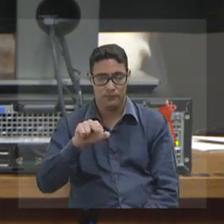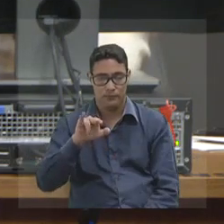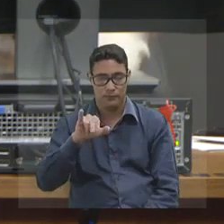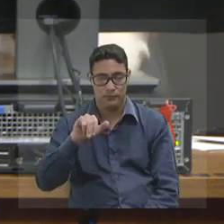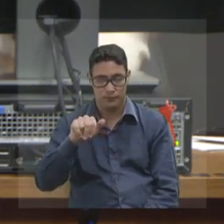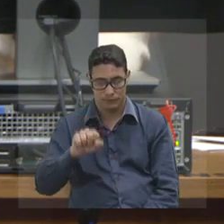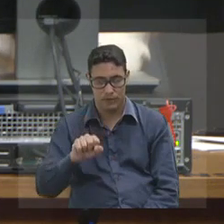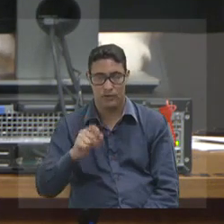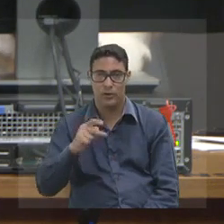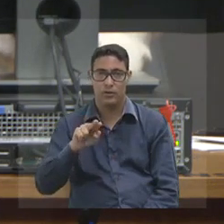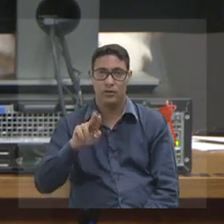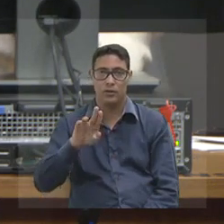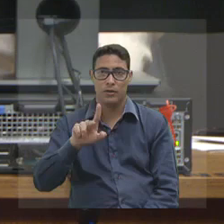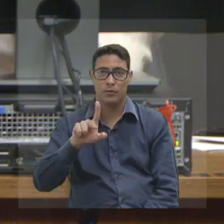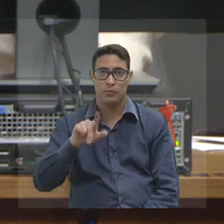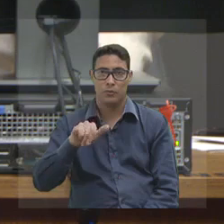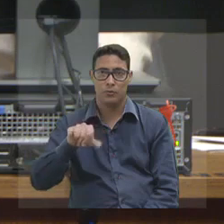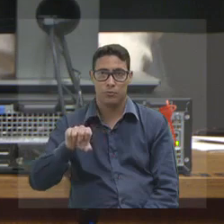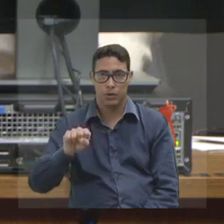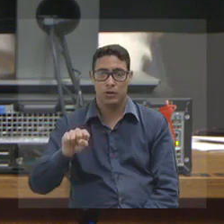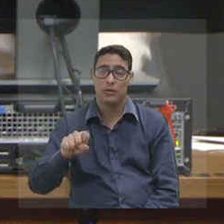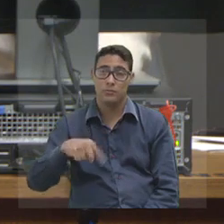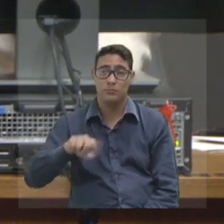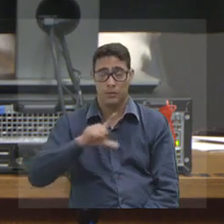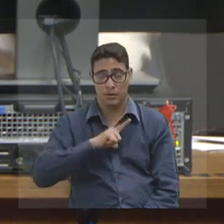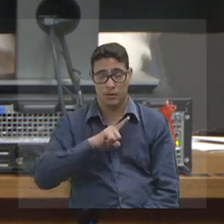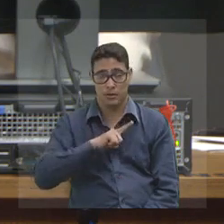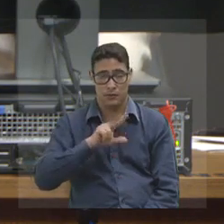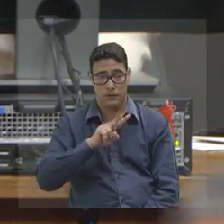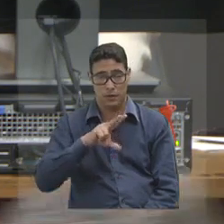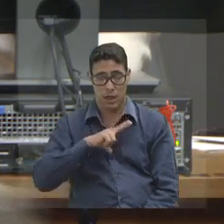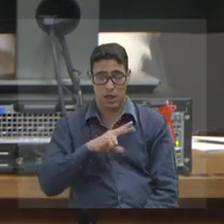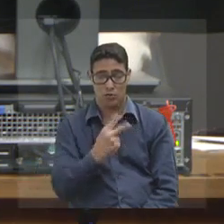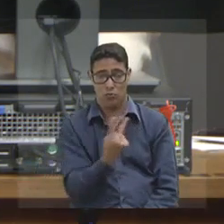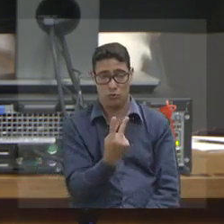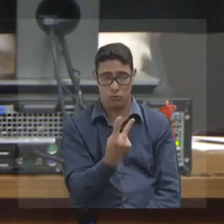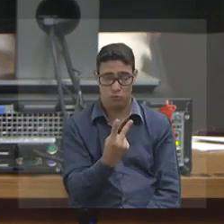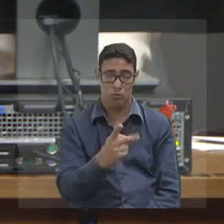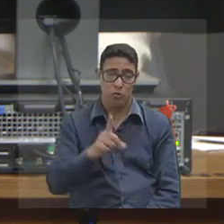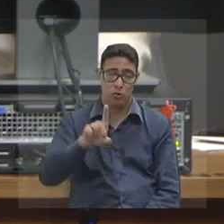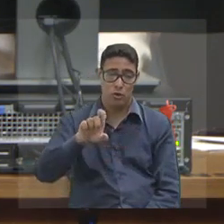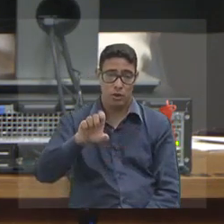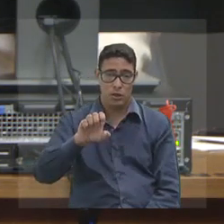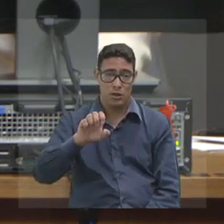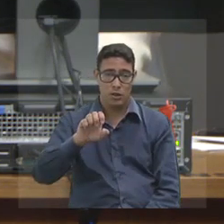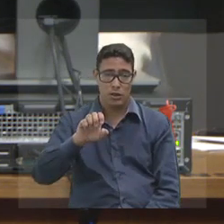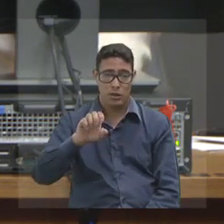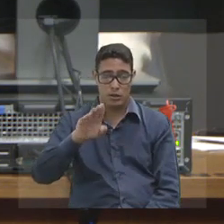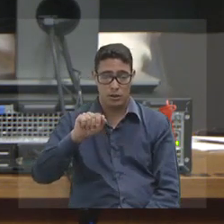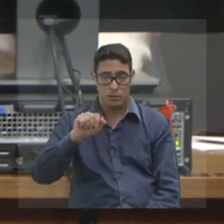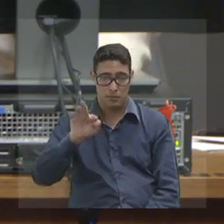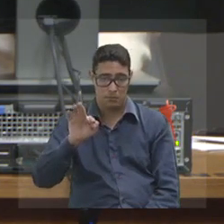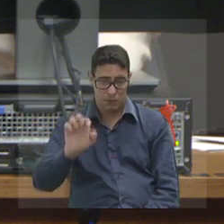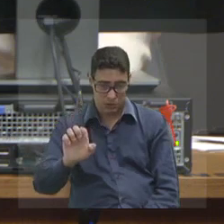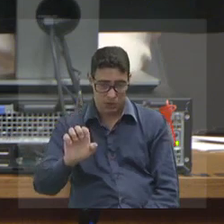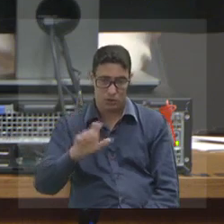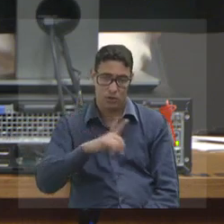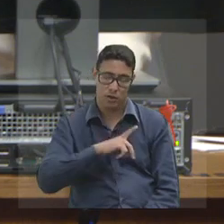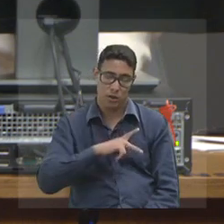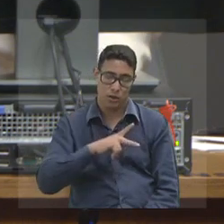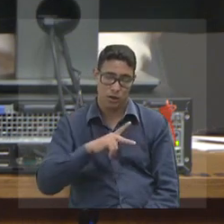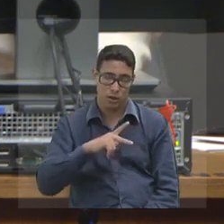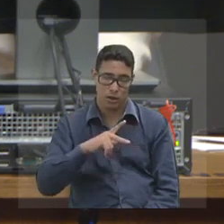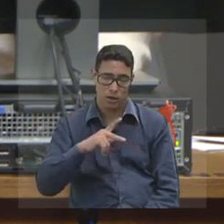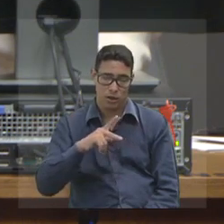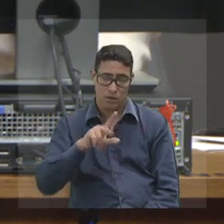teremos a segunda o segundo debate mundo Agro que acontecerá